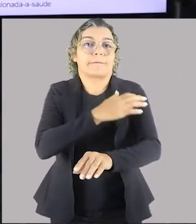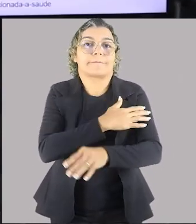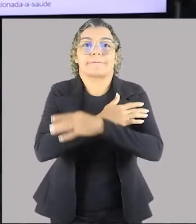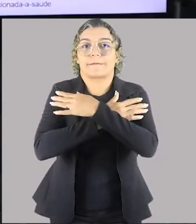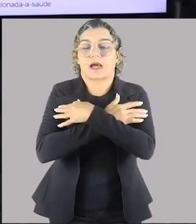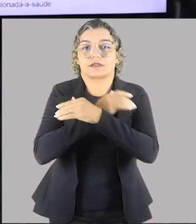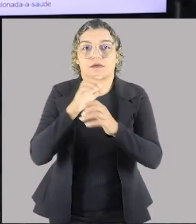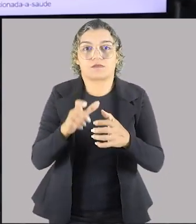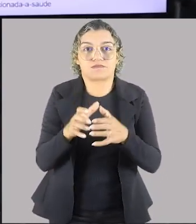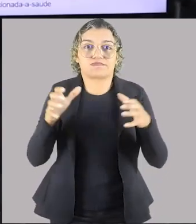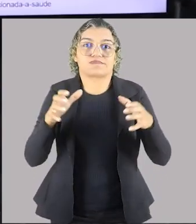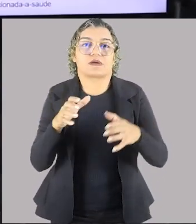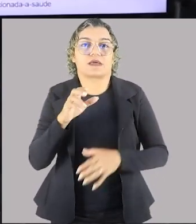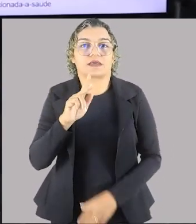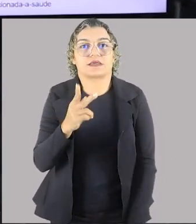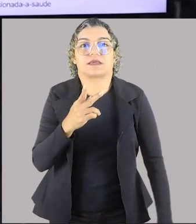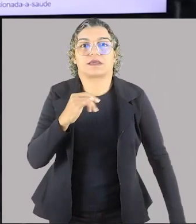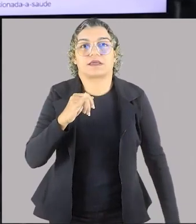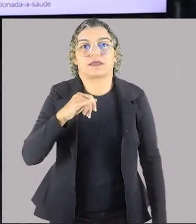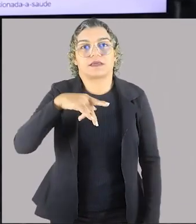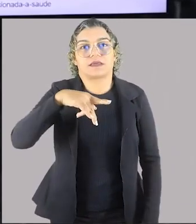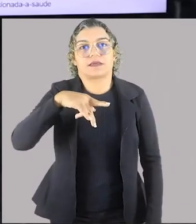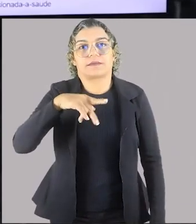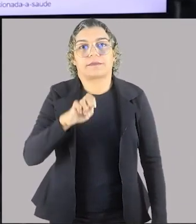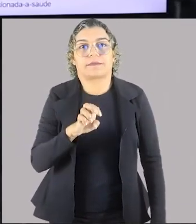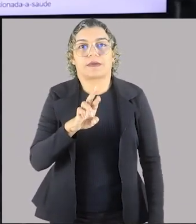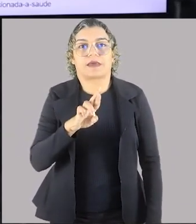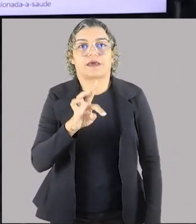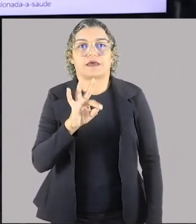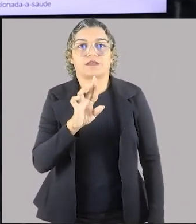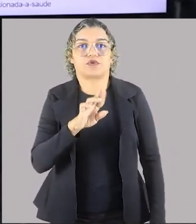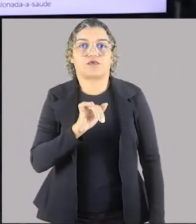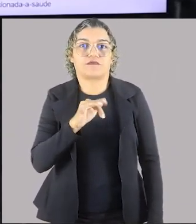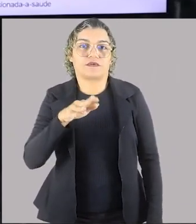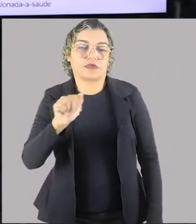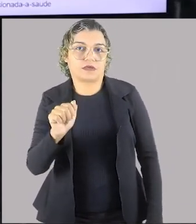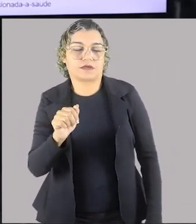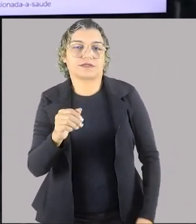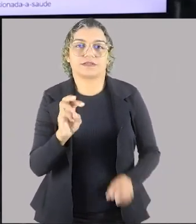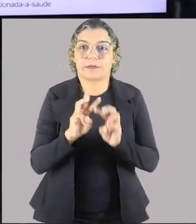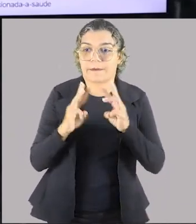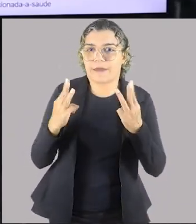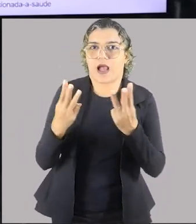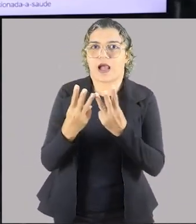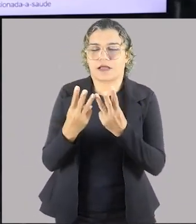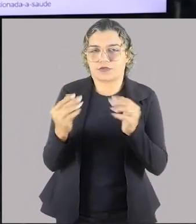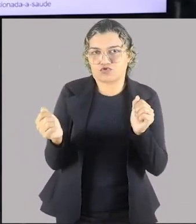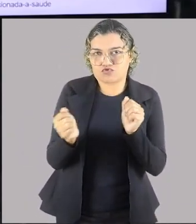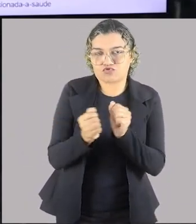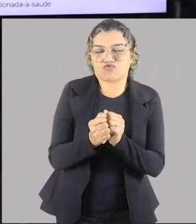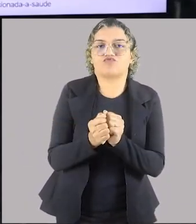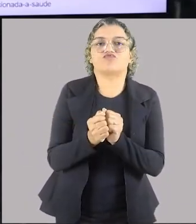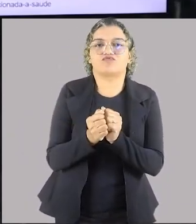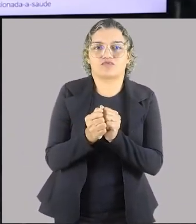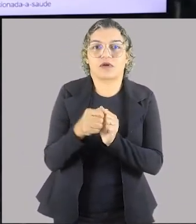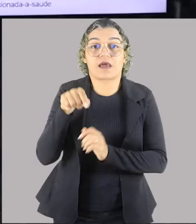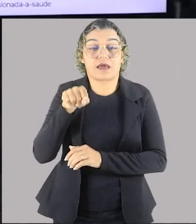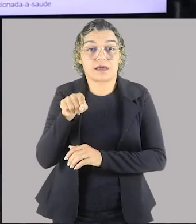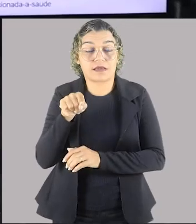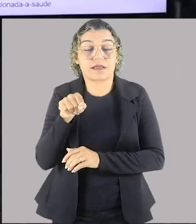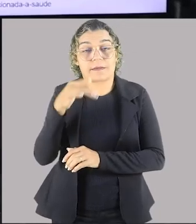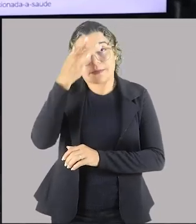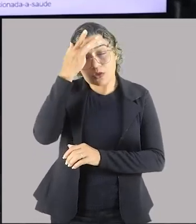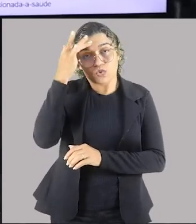a hipertrofia muscular. Vai ser o aumento da sua massa. E juntamente, né, esses dois mecanismos vão fazer com que esse